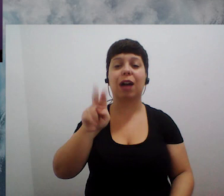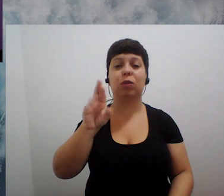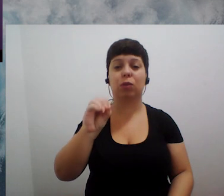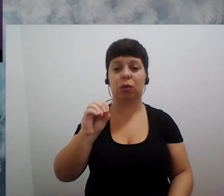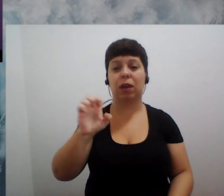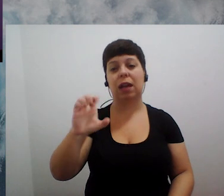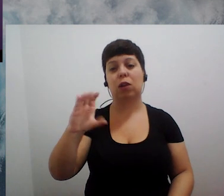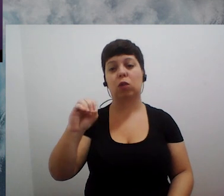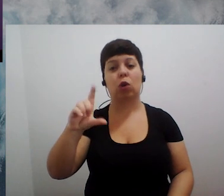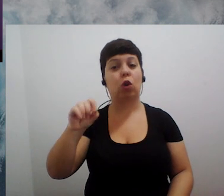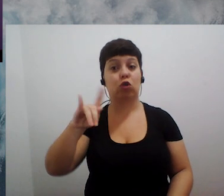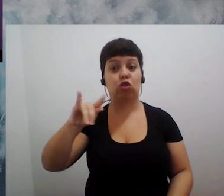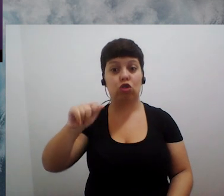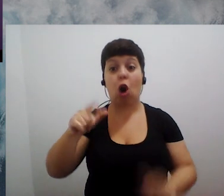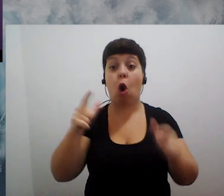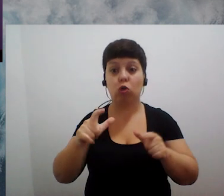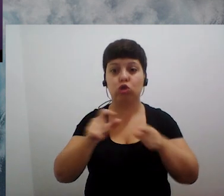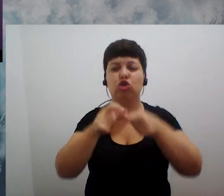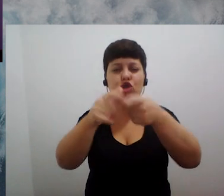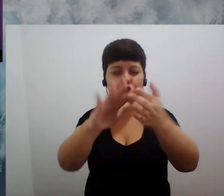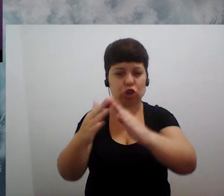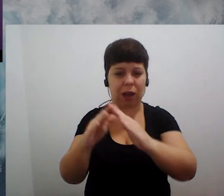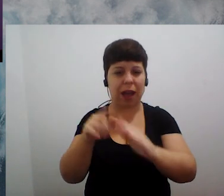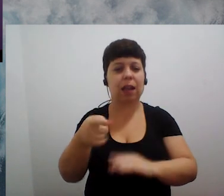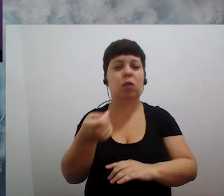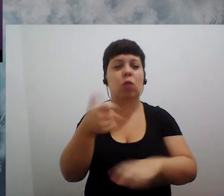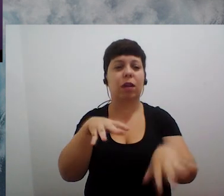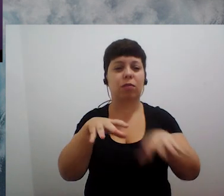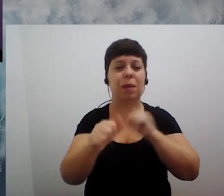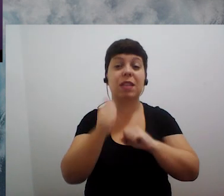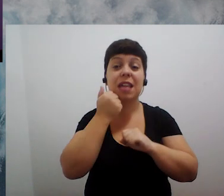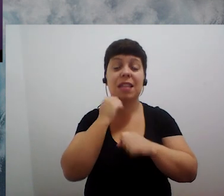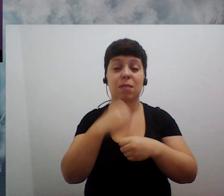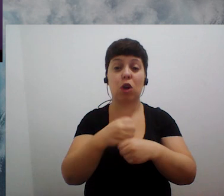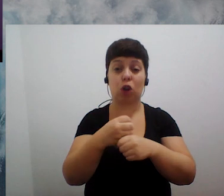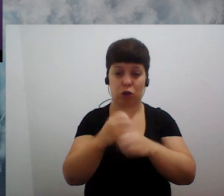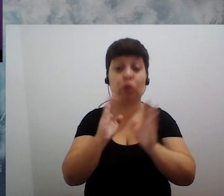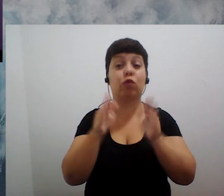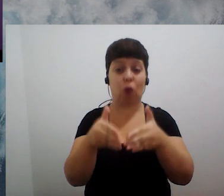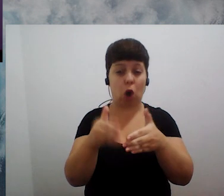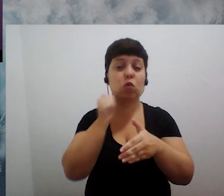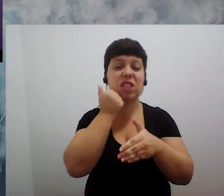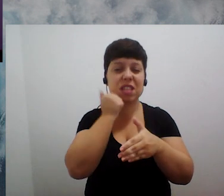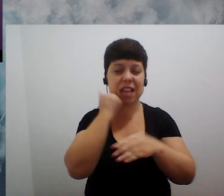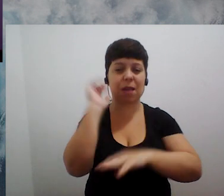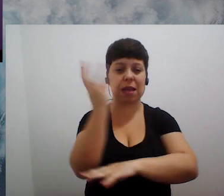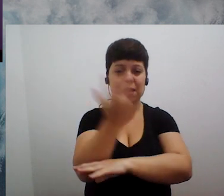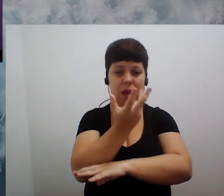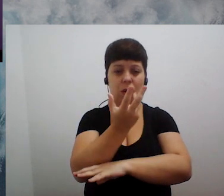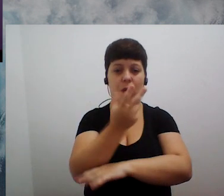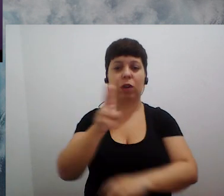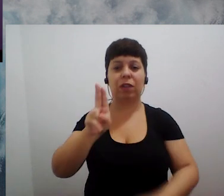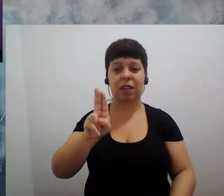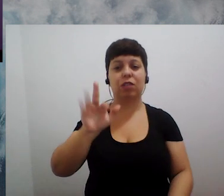da agroecologia na quebrada. Está na reta final da graduação em Ciências Biológicas com ênfase em Ciências